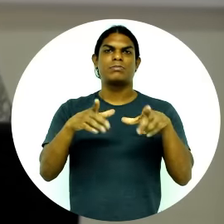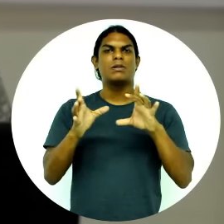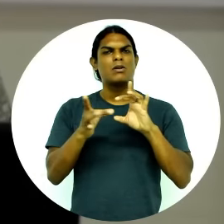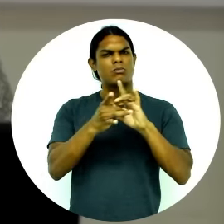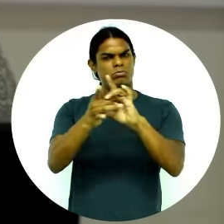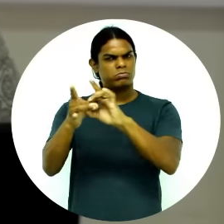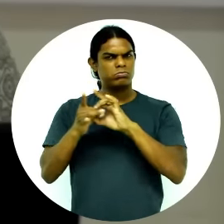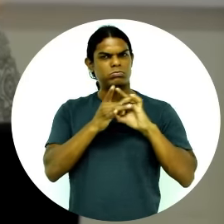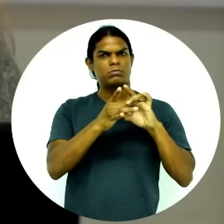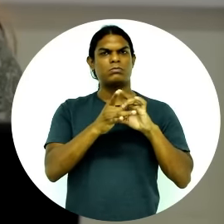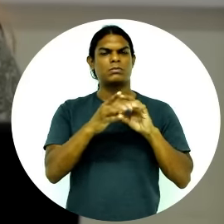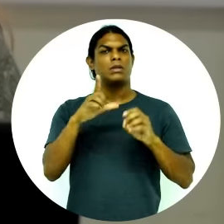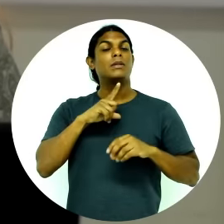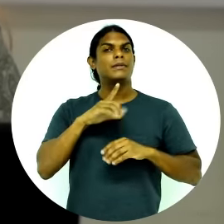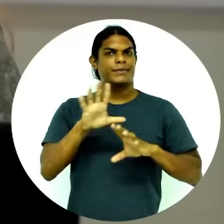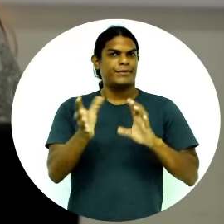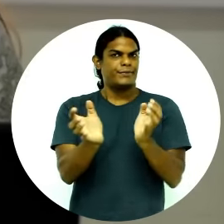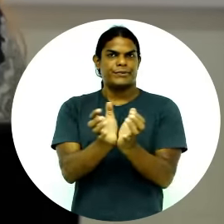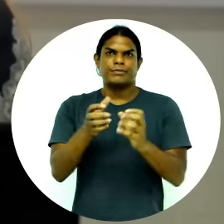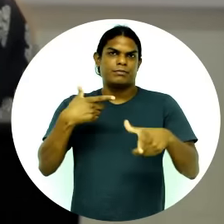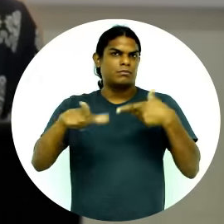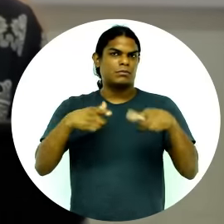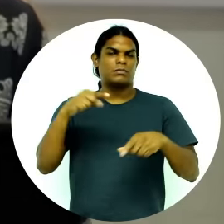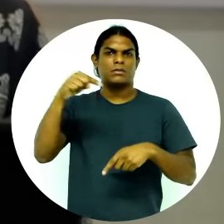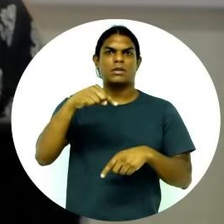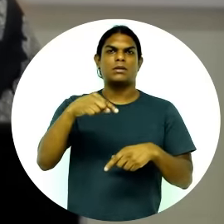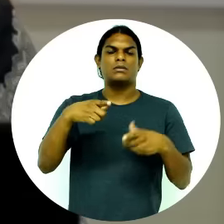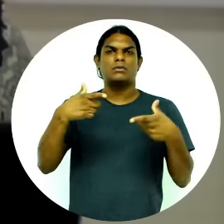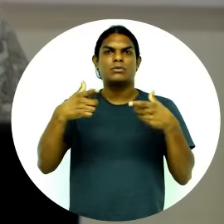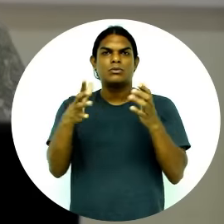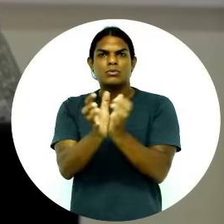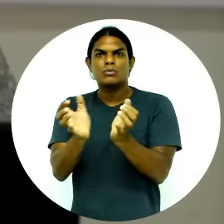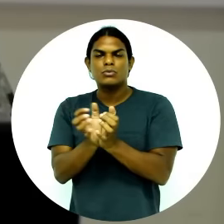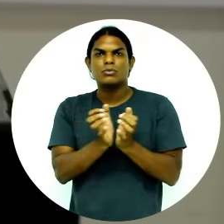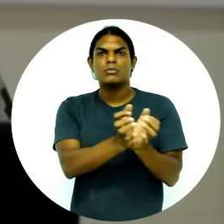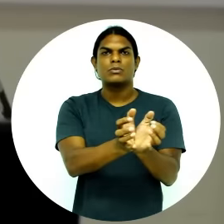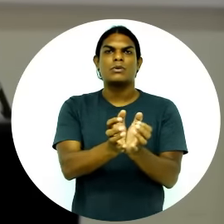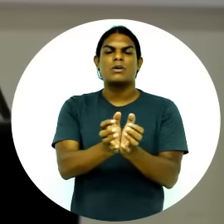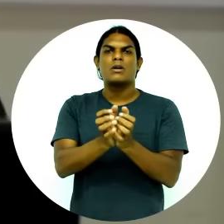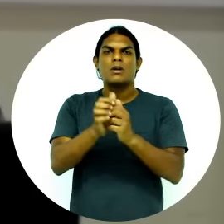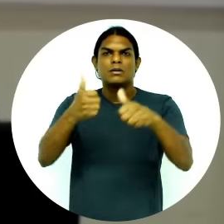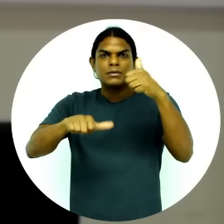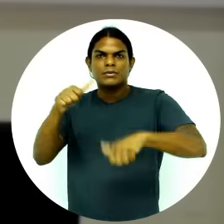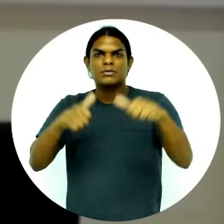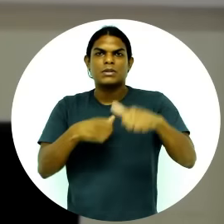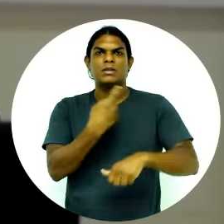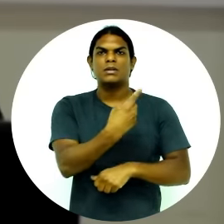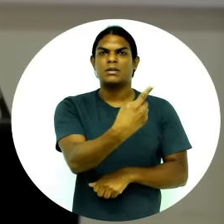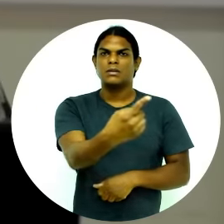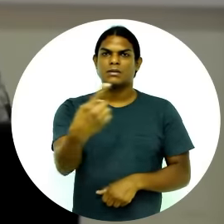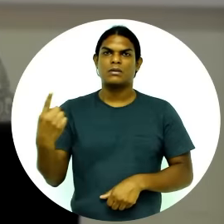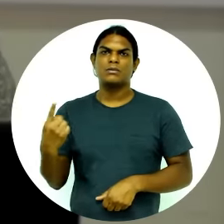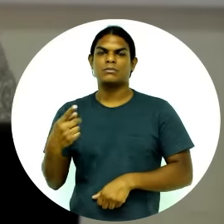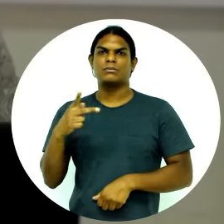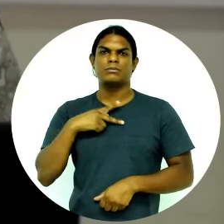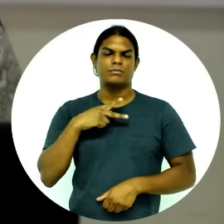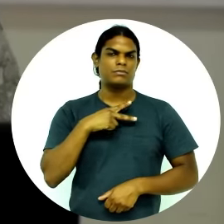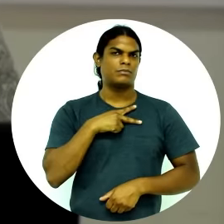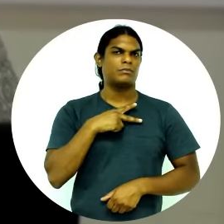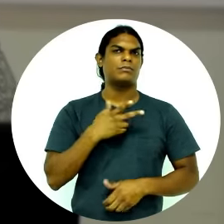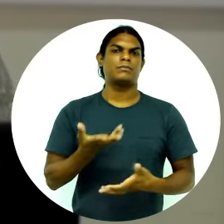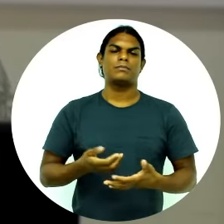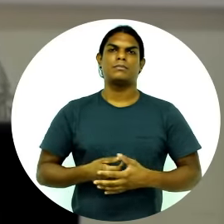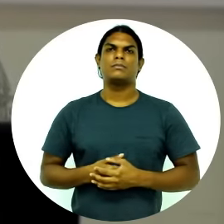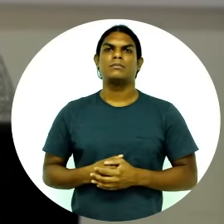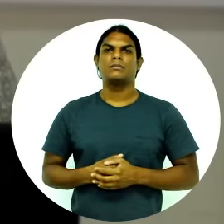a alcançar. Se esse gestor ele não estabelece todos esses critérios para o seu subordinado, é muito